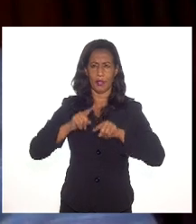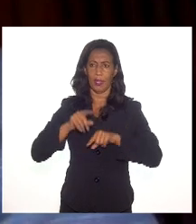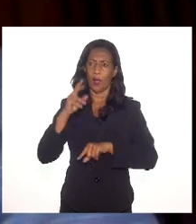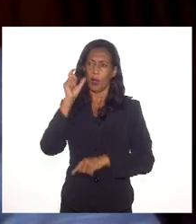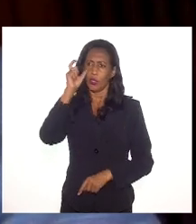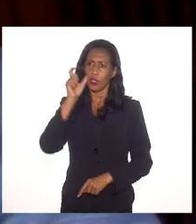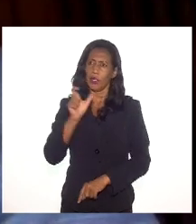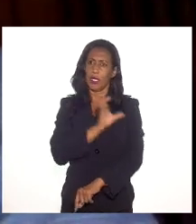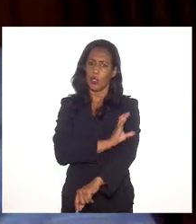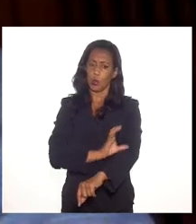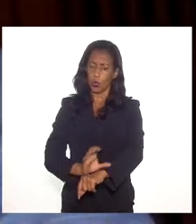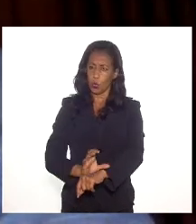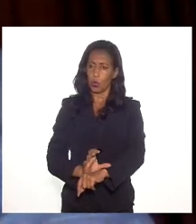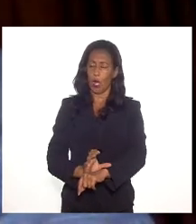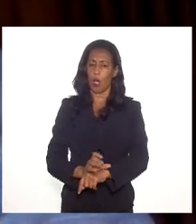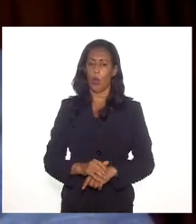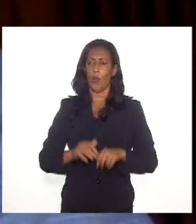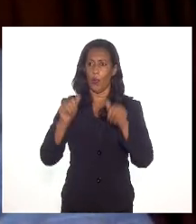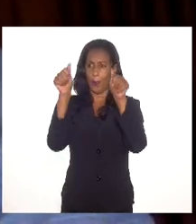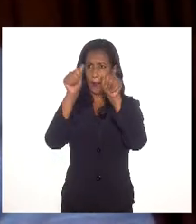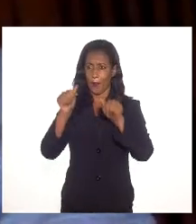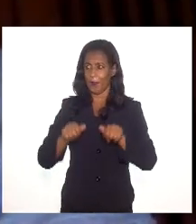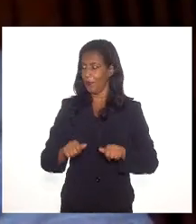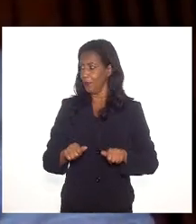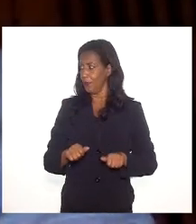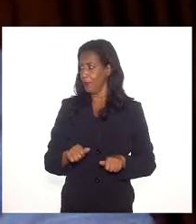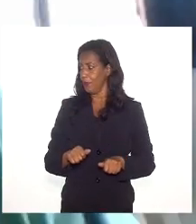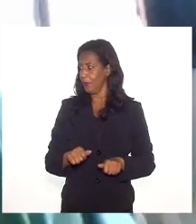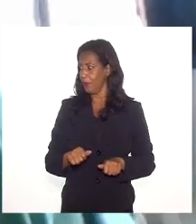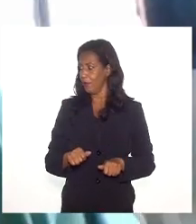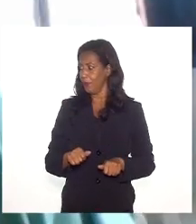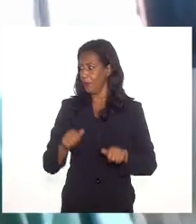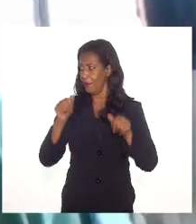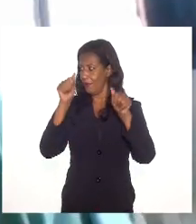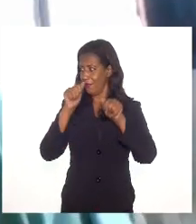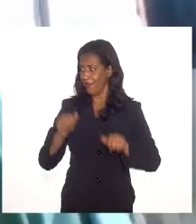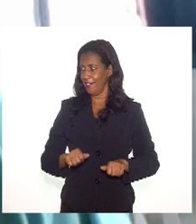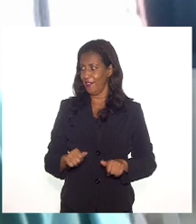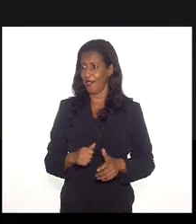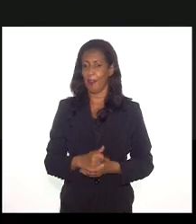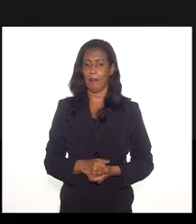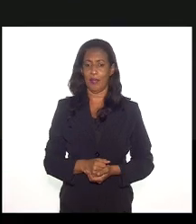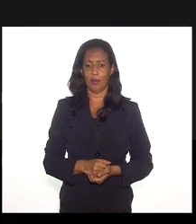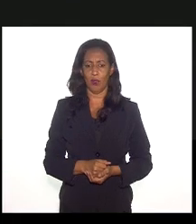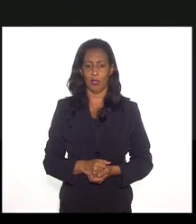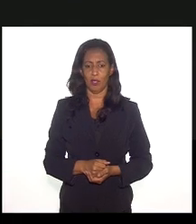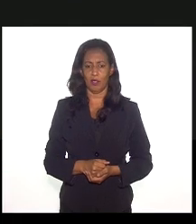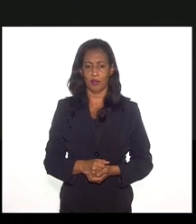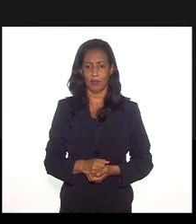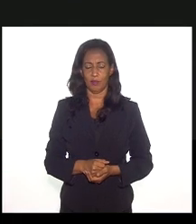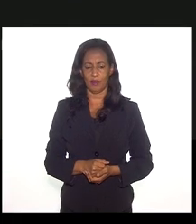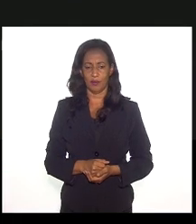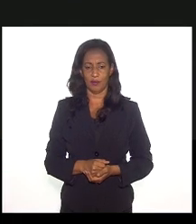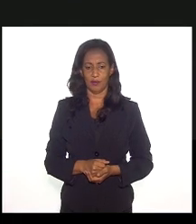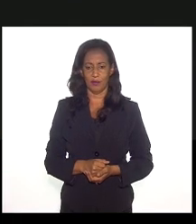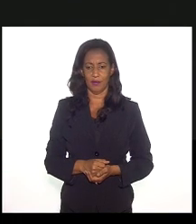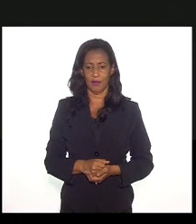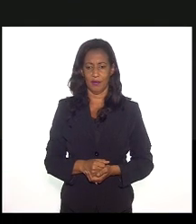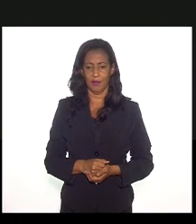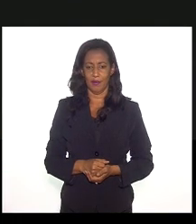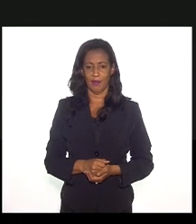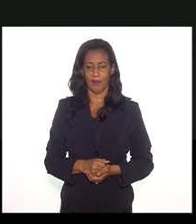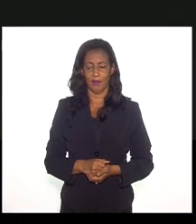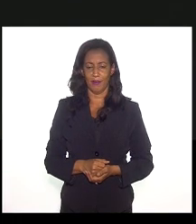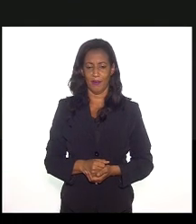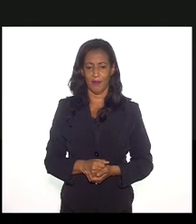cultural do Estado do Rio de Janeiro a escultura de bronze de Santos Dumont e da outras providências. Tudo bem, então vamos em frente. Deputado Márcio, desculpe. Quais são as outras providências